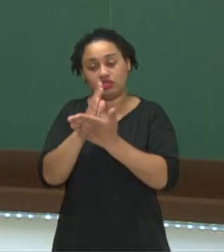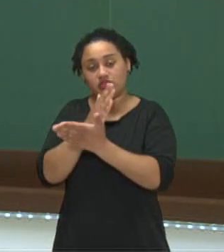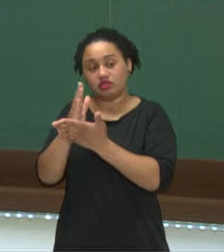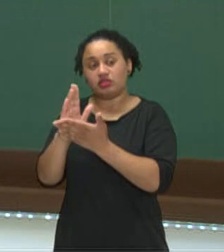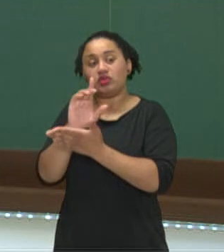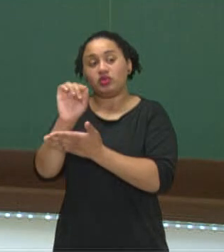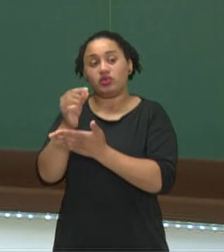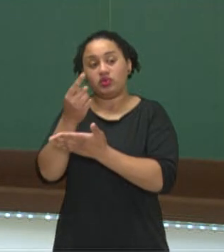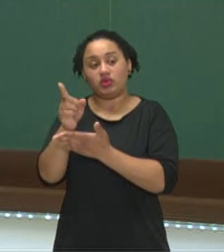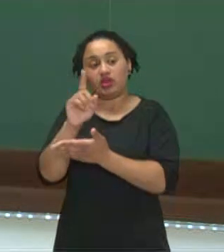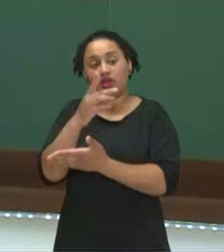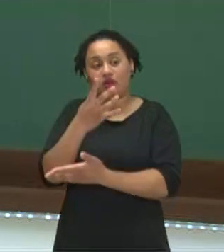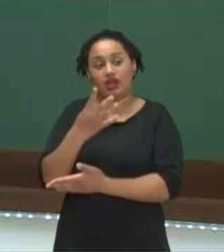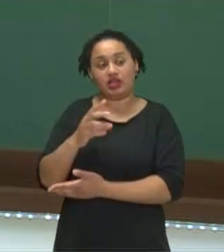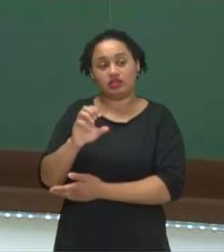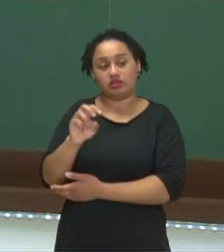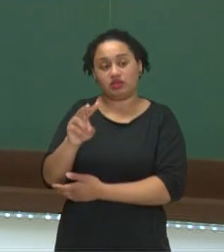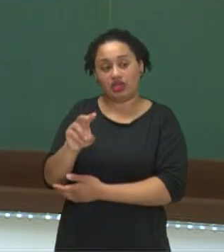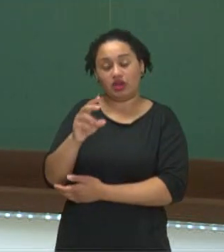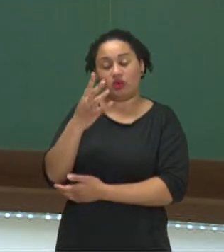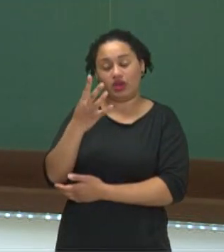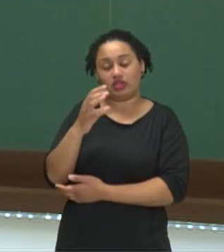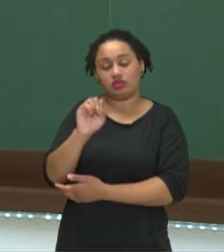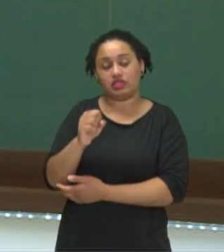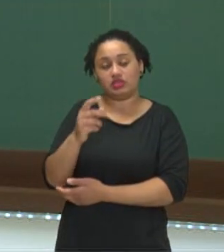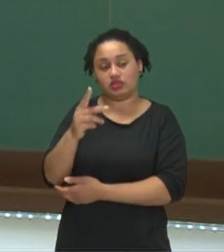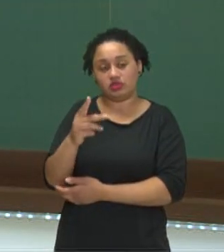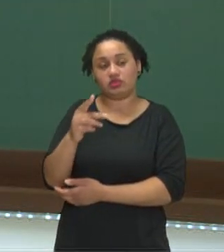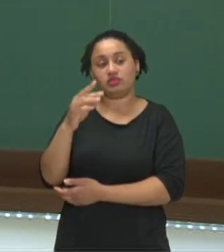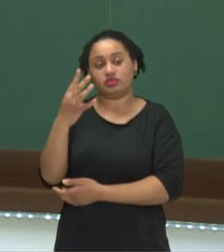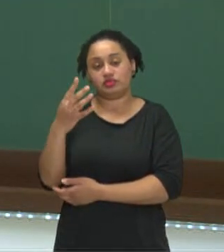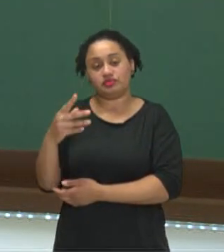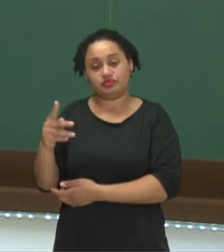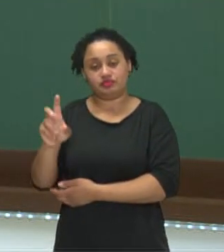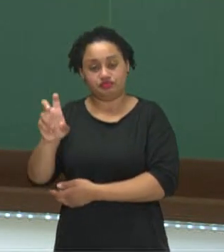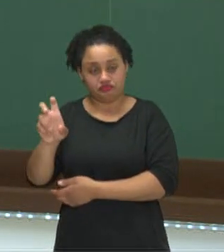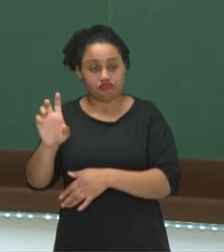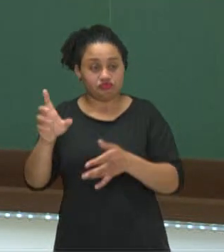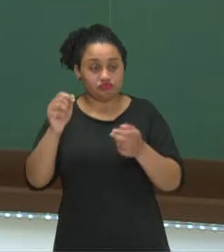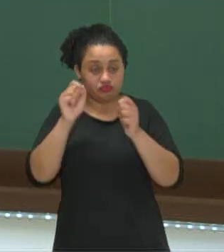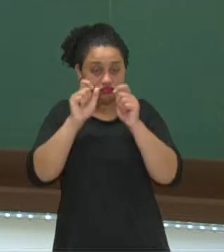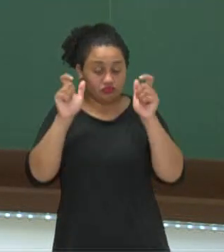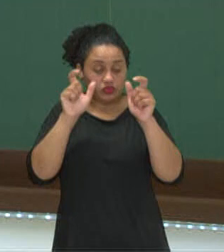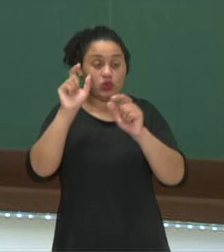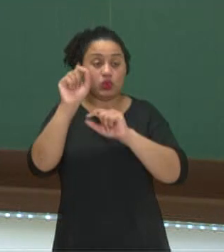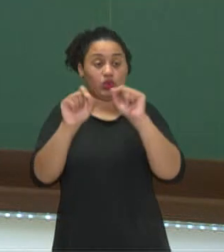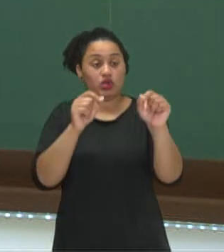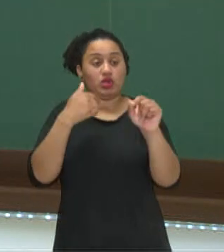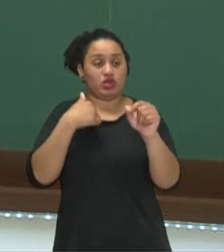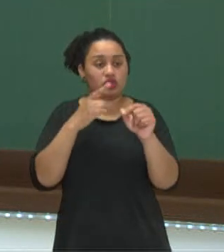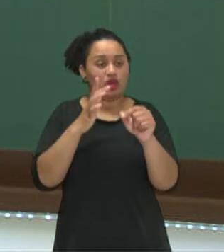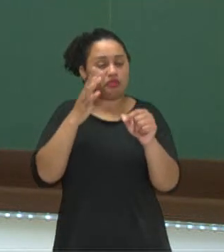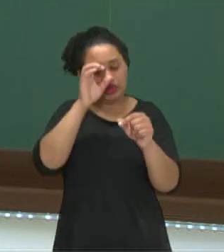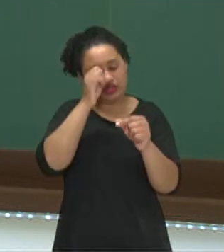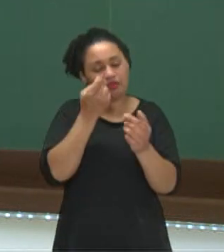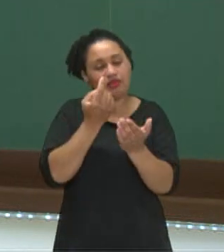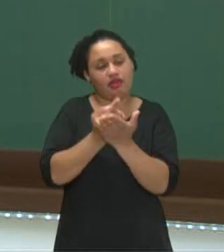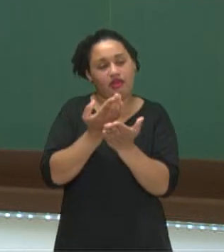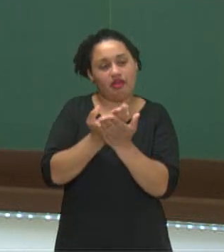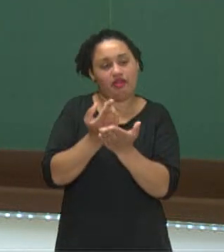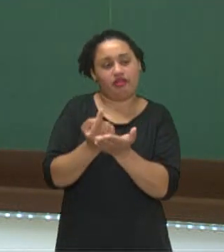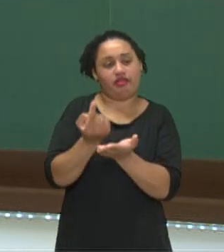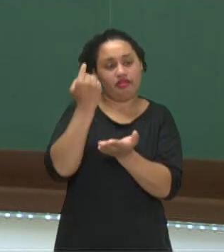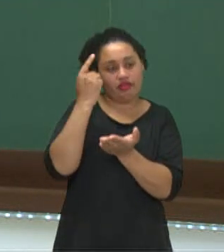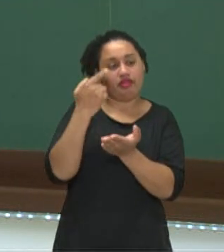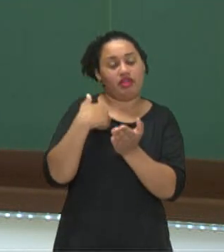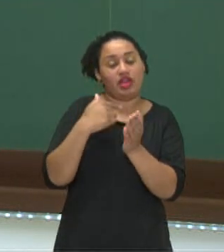valência dele é 4s2, 4p5. Então, presta atenção, como a gente viu em aulas anteriores, estamos falando